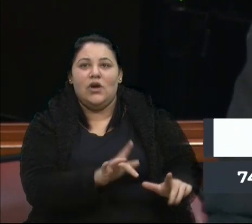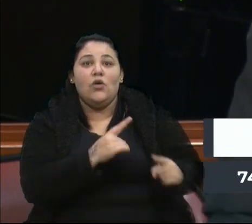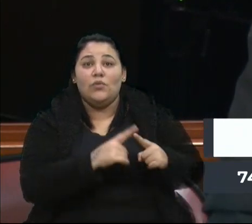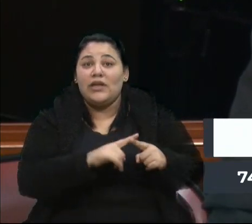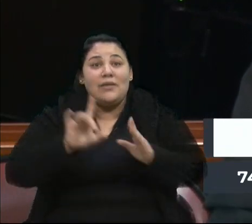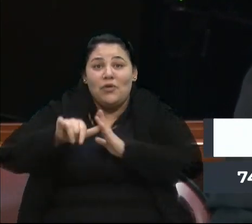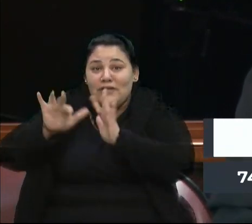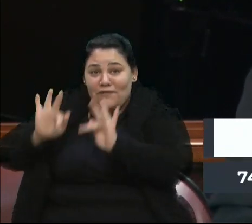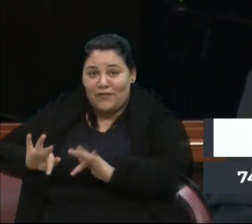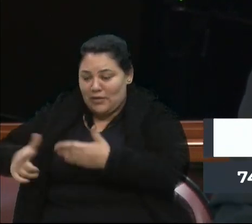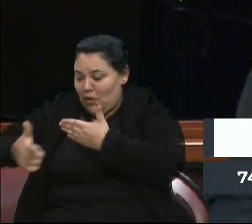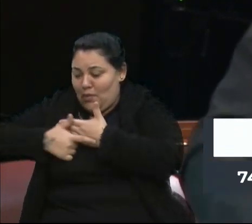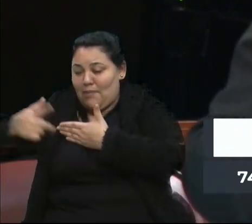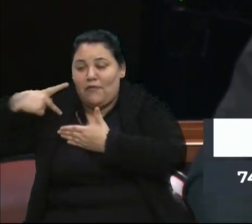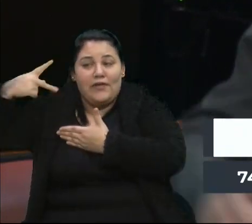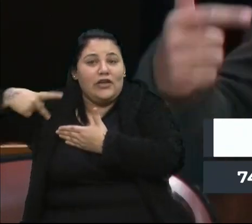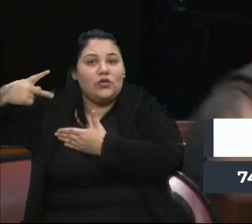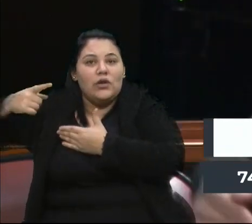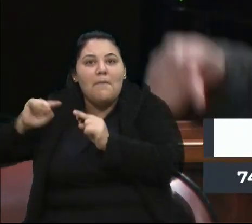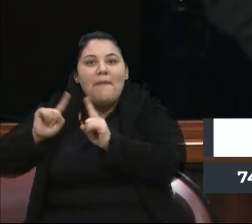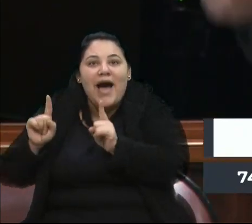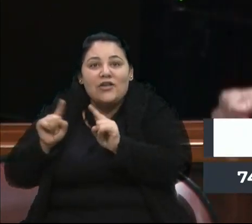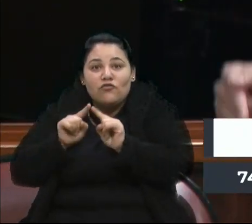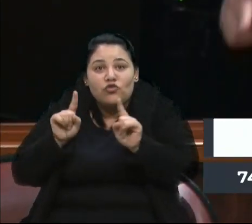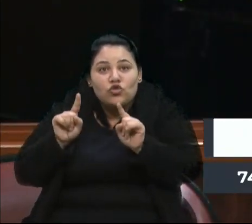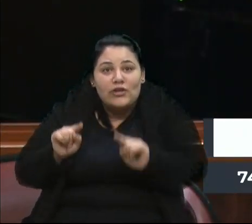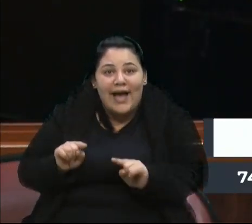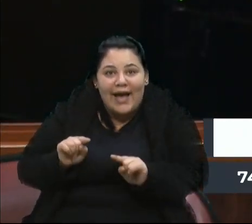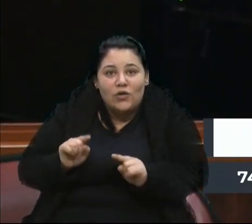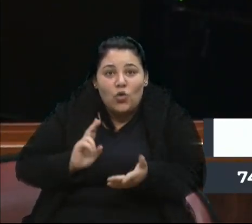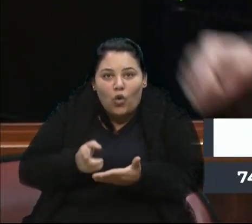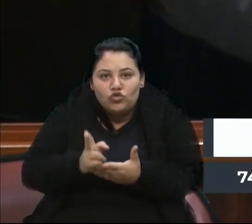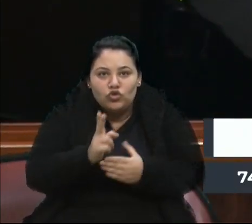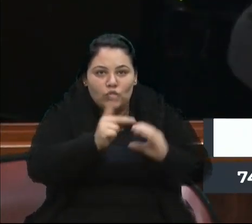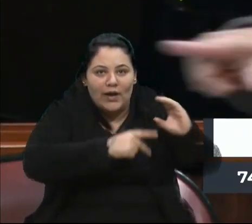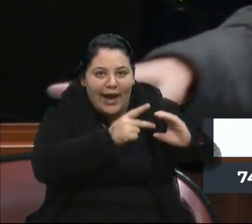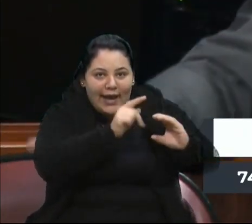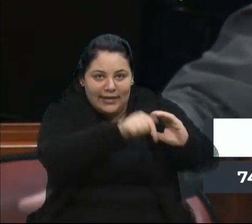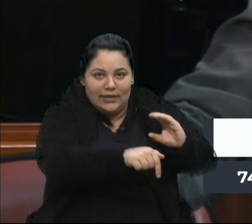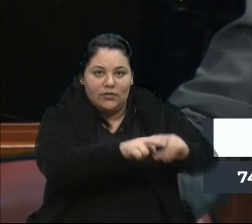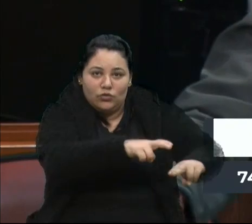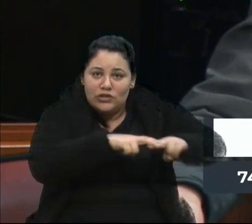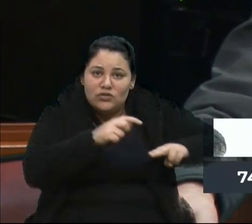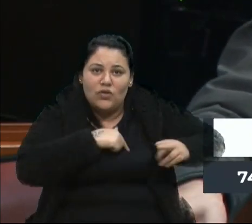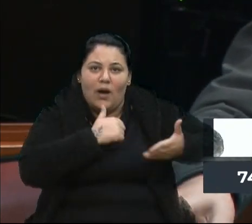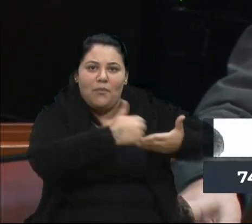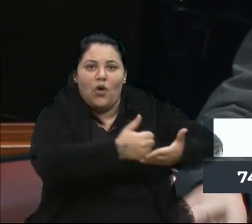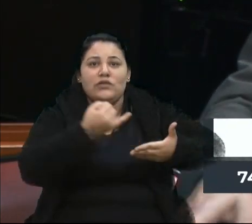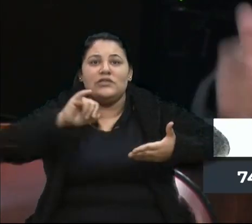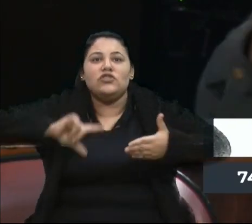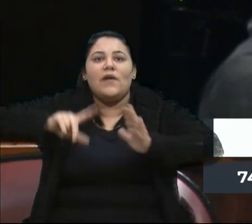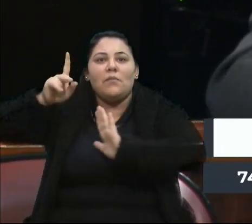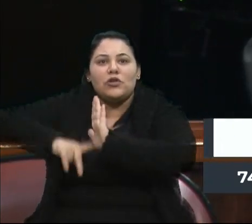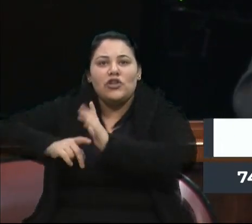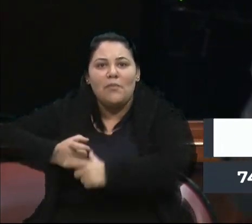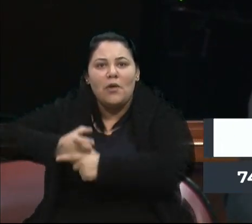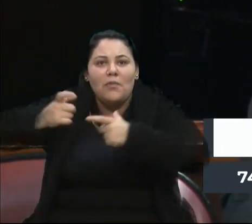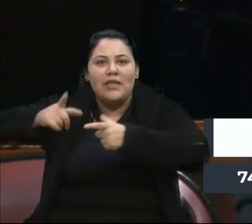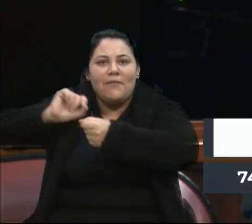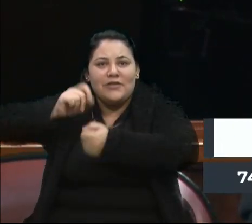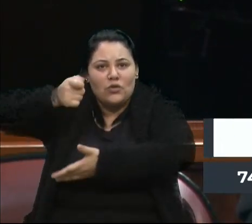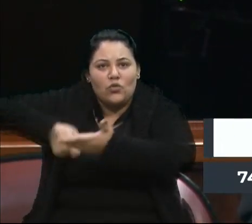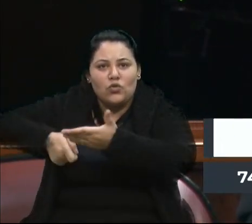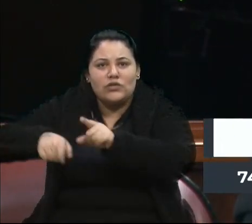mais vereadores, por isso que eu defendo essa alternativa. Se vier um projeto para aumentar, para fazer